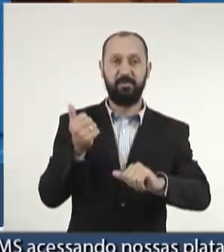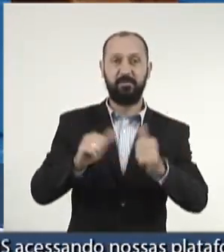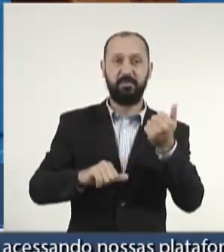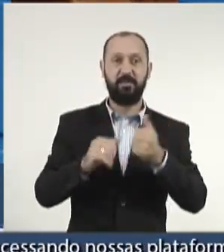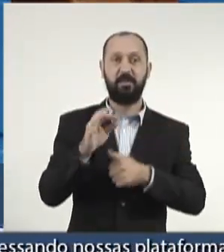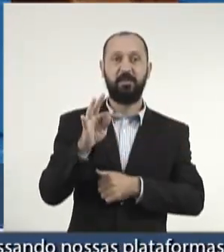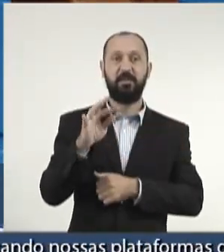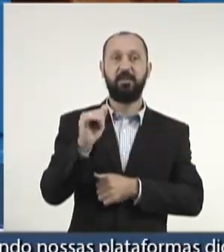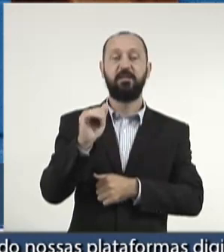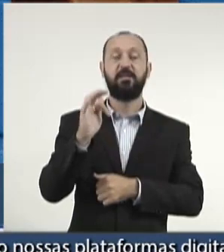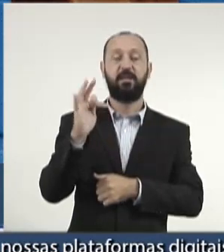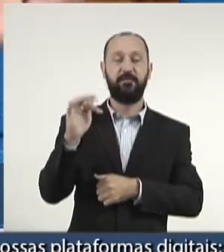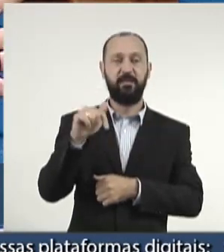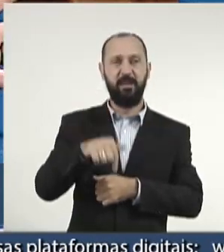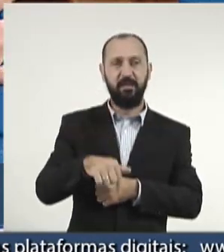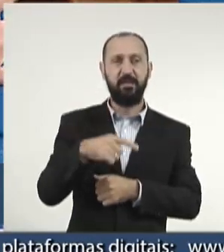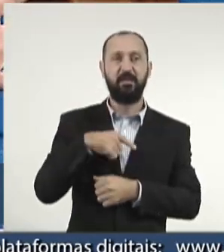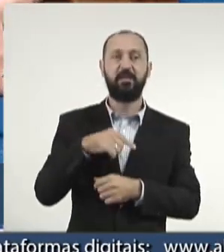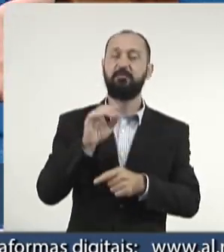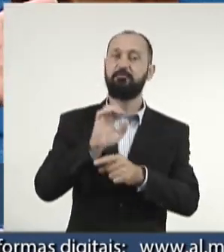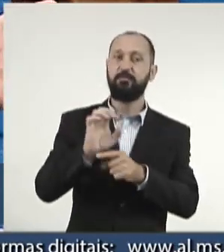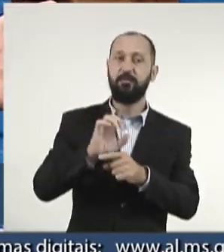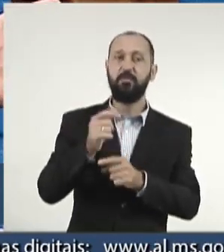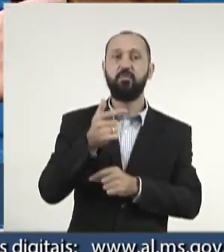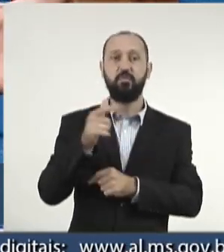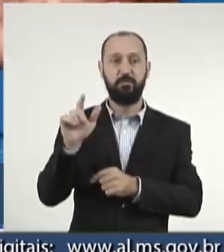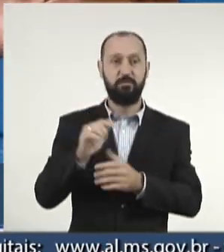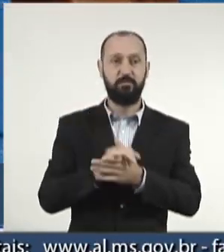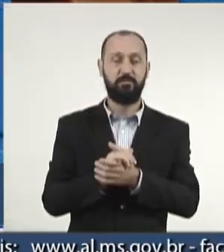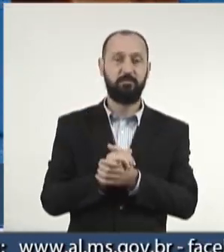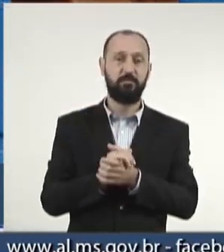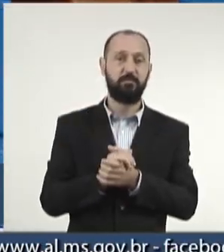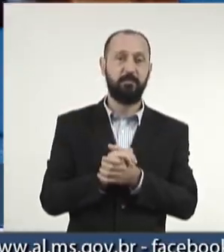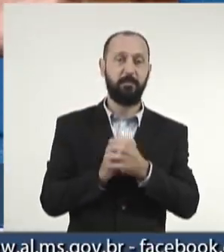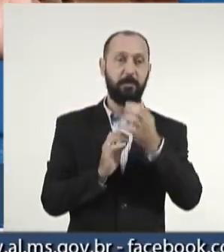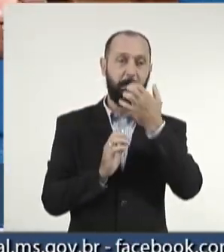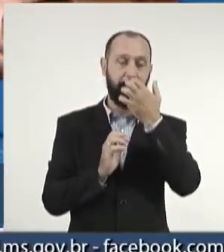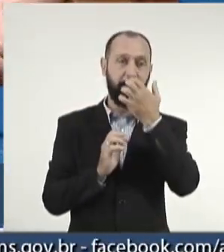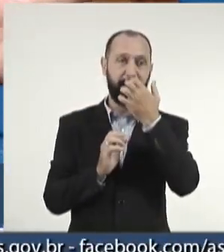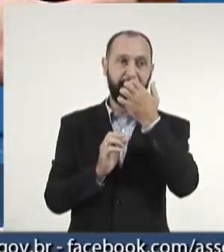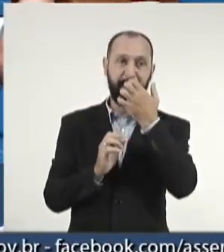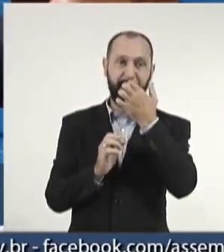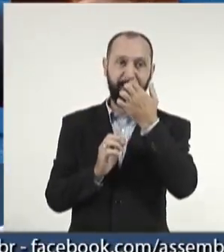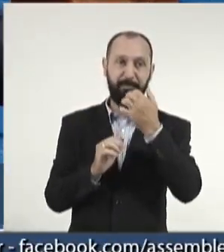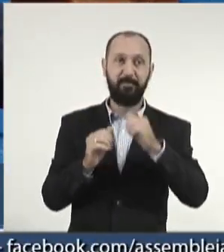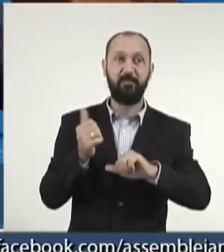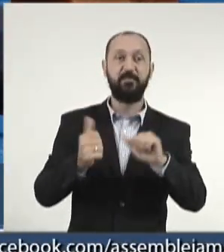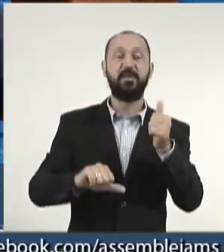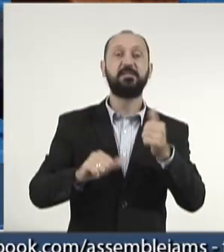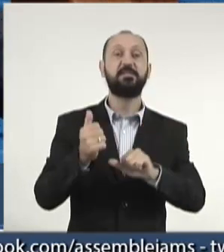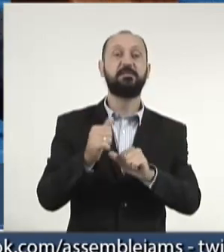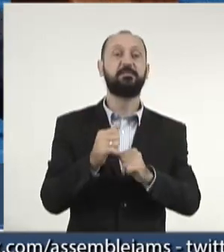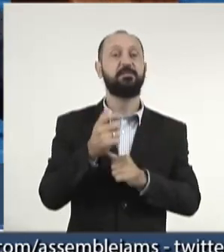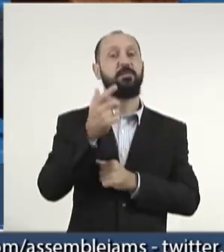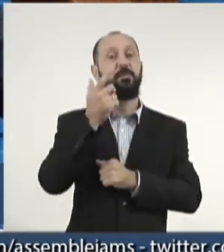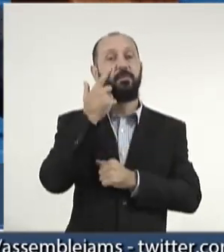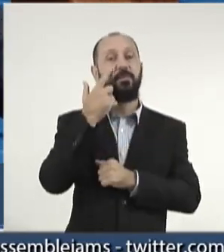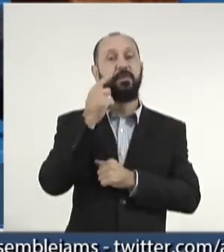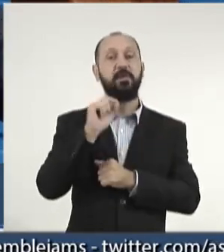realizados aqui e em outros estados. Eu tive fazendo um levantamento e